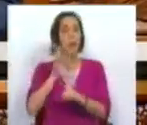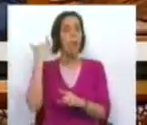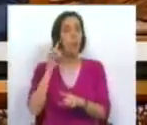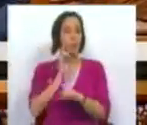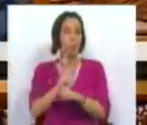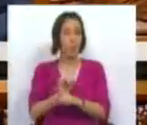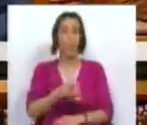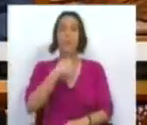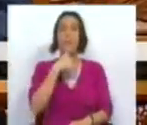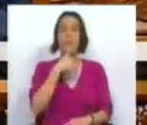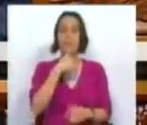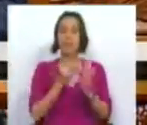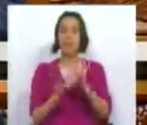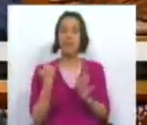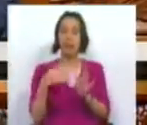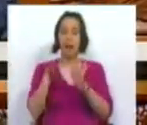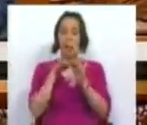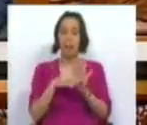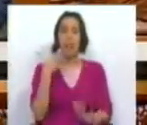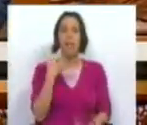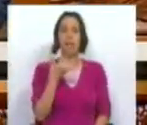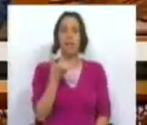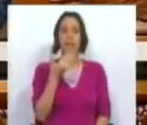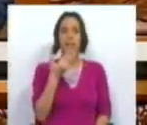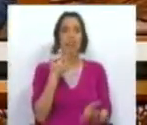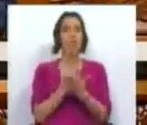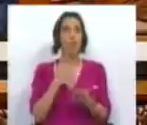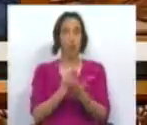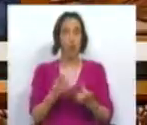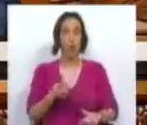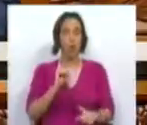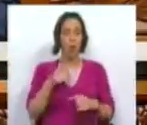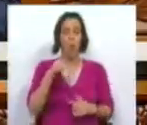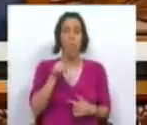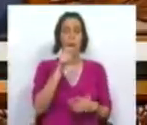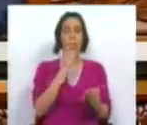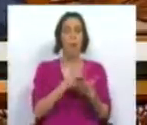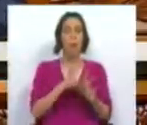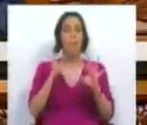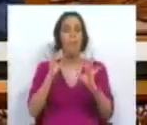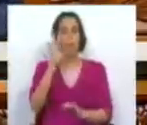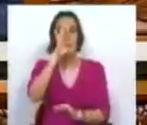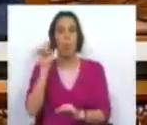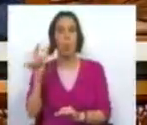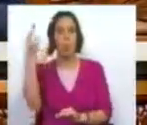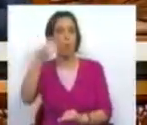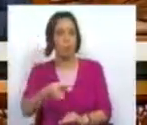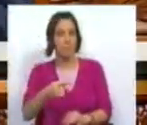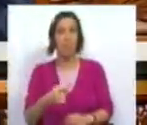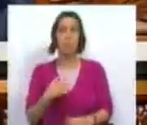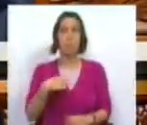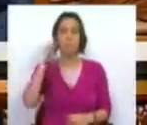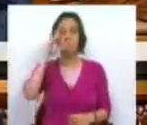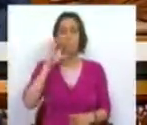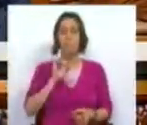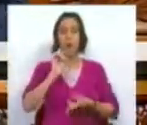então. A decisão de retirar do programa 127 escolas não foi da Parque Escolar, mas sim do Governo.